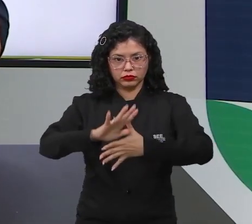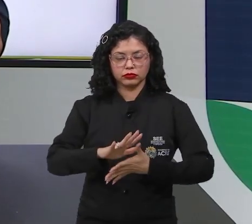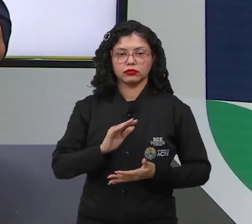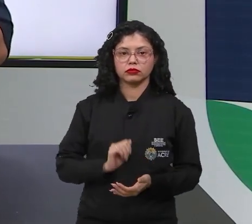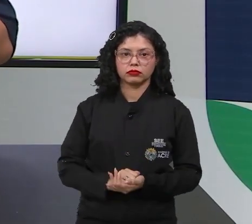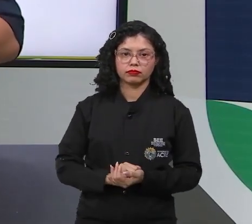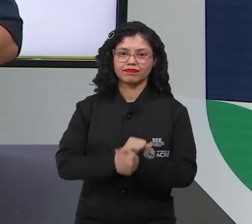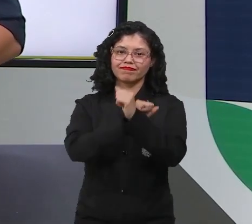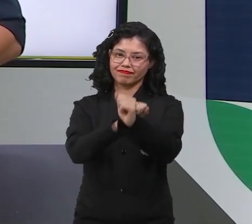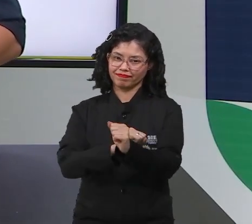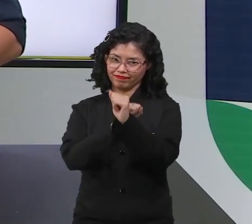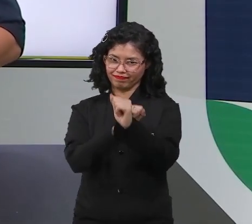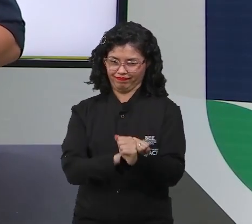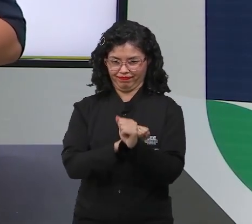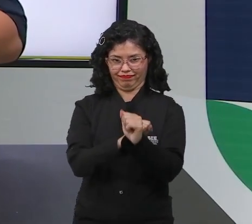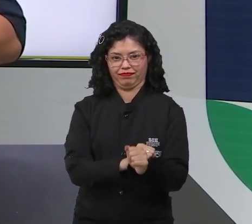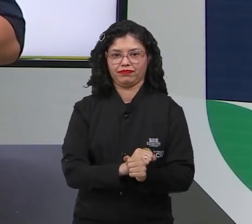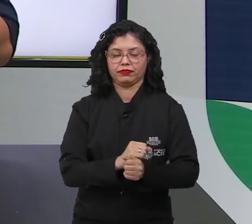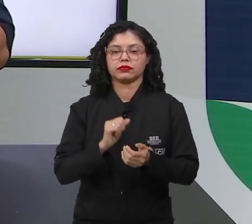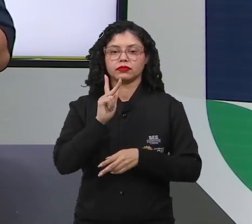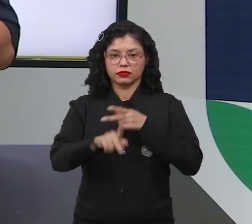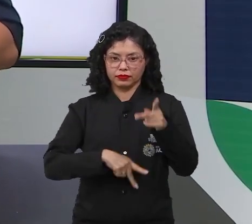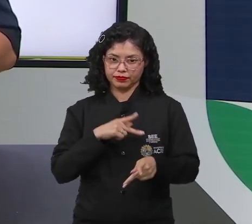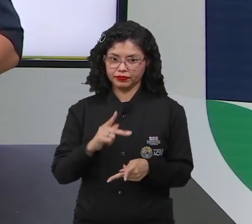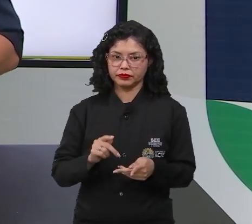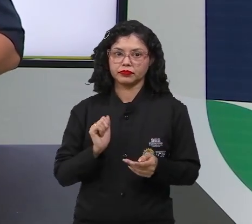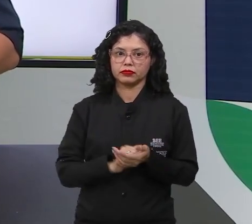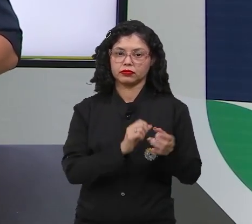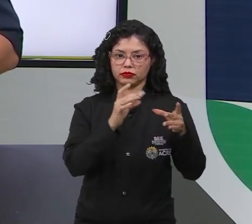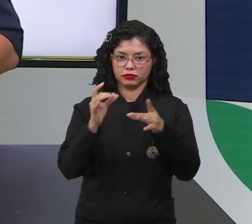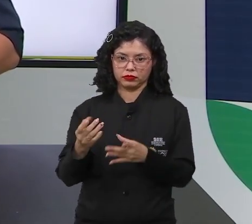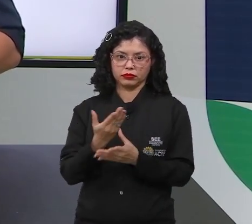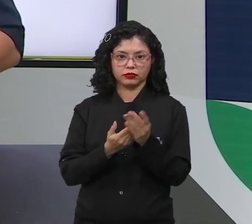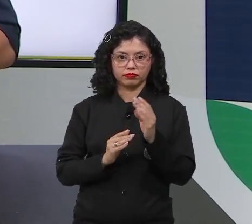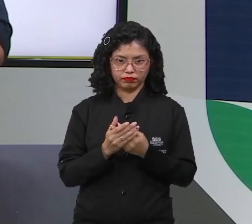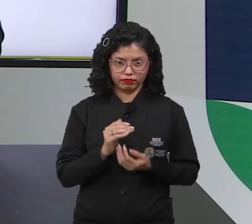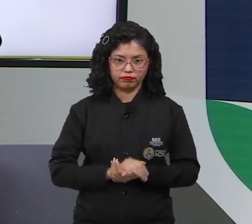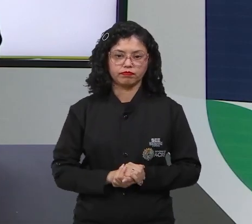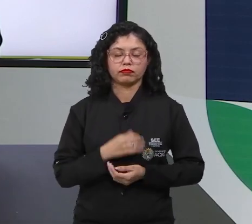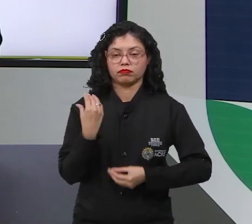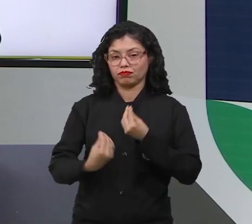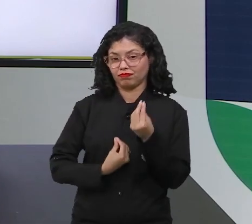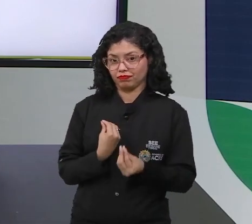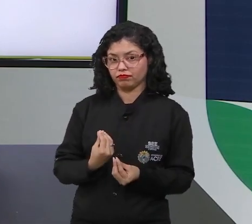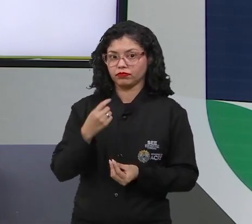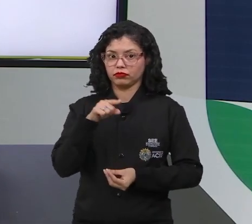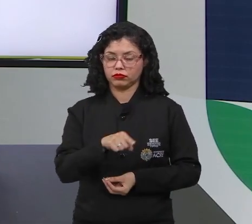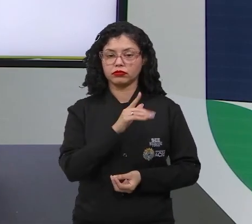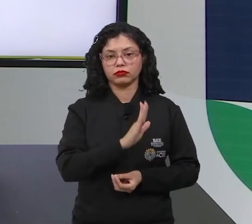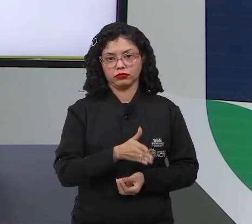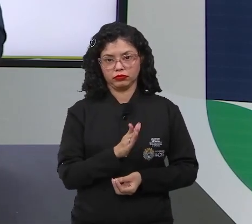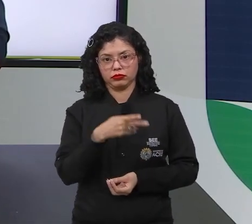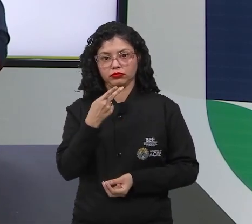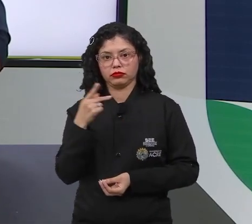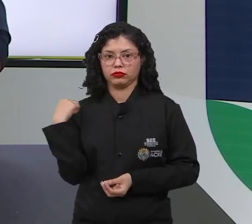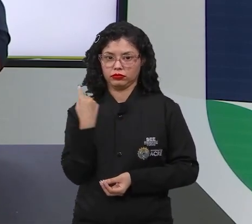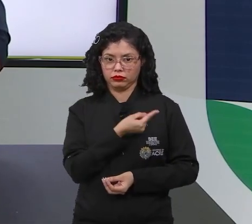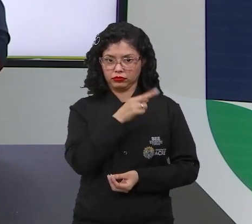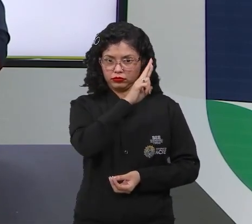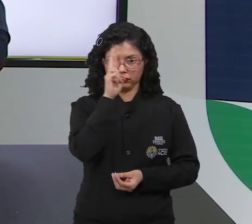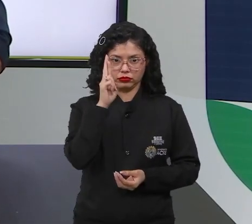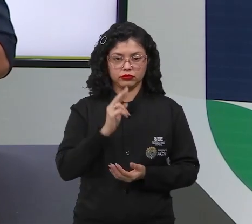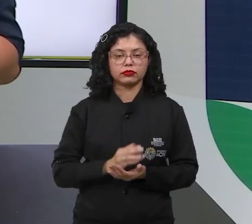ali escraviza esse contingente, vende essa mão de obra. Como faz parte aqui, como já mencionei, da nossa